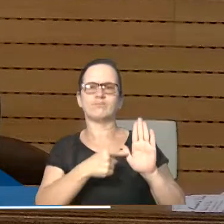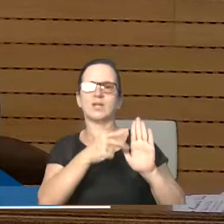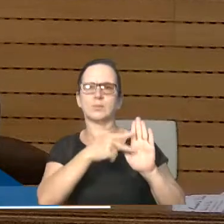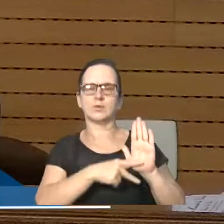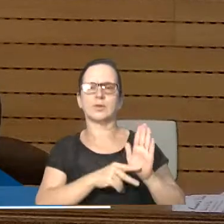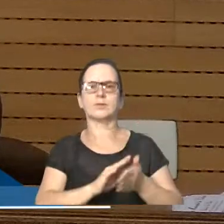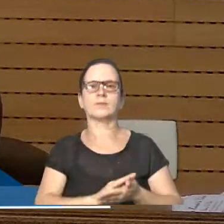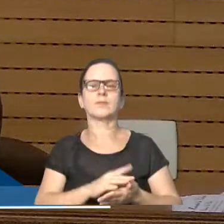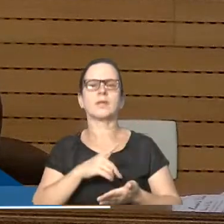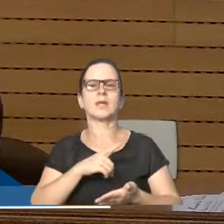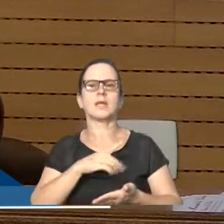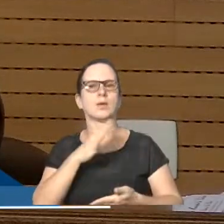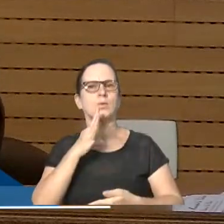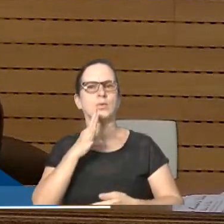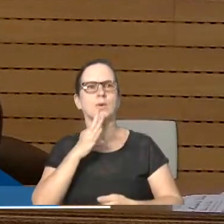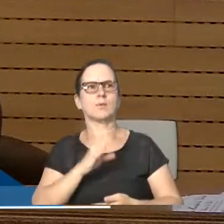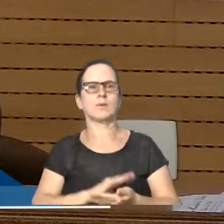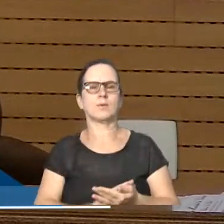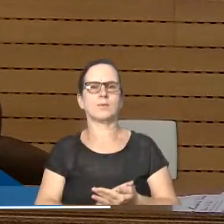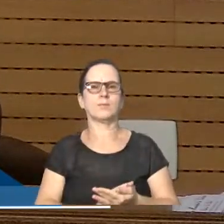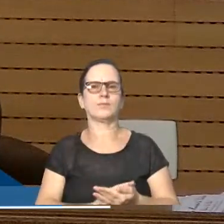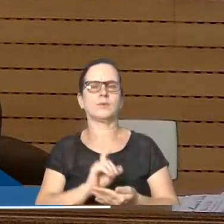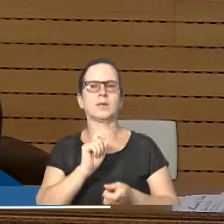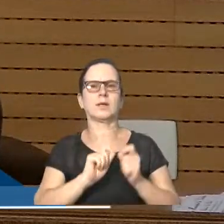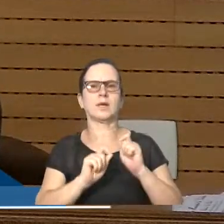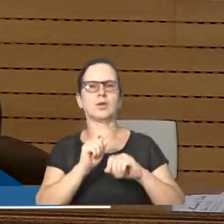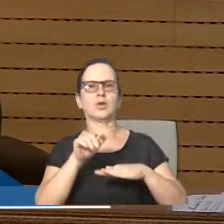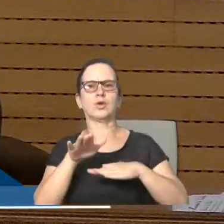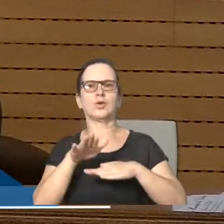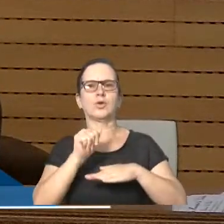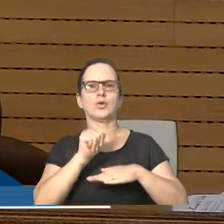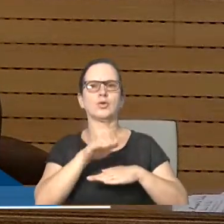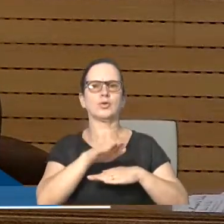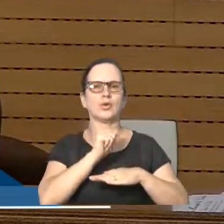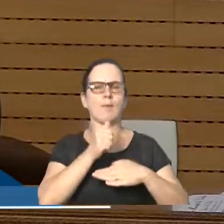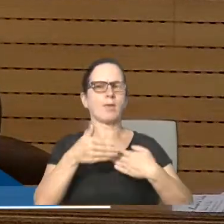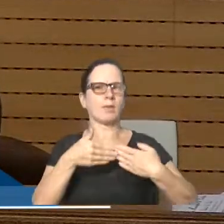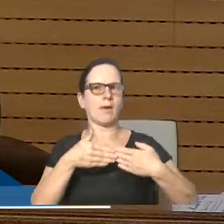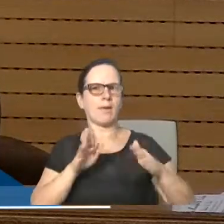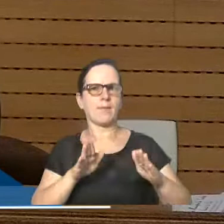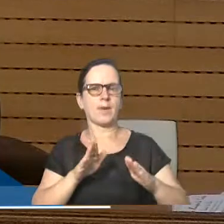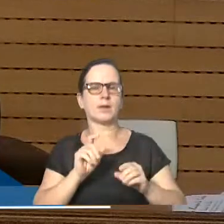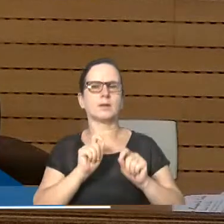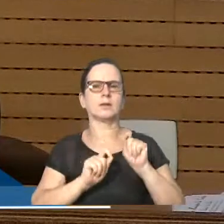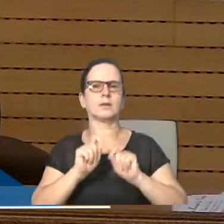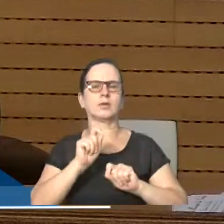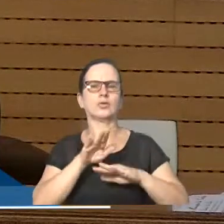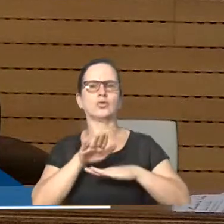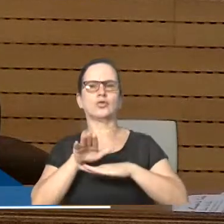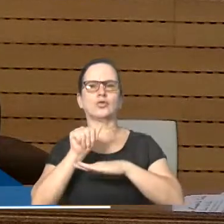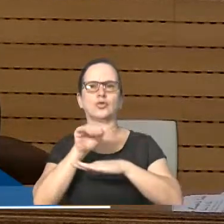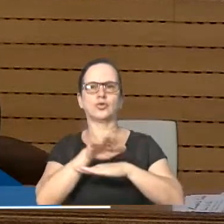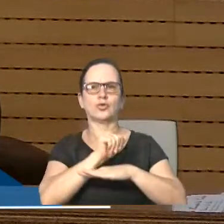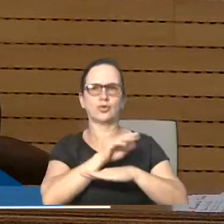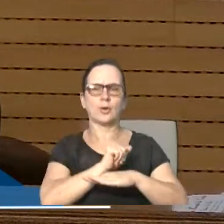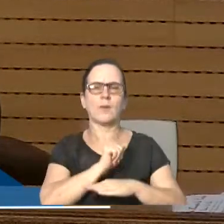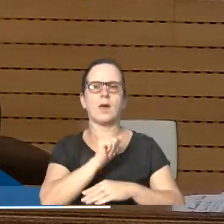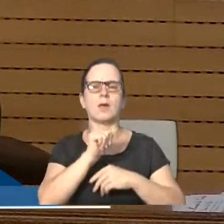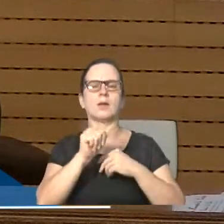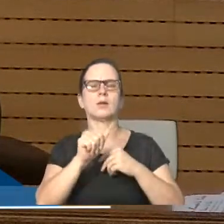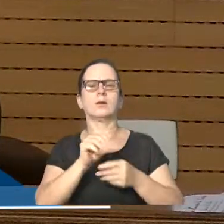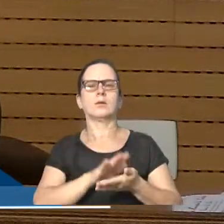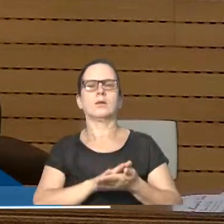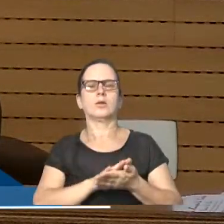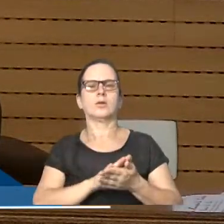O projeto em apreço funciona em caso da chamada demanda aberta, onde há o chamamento da população em geral para